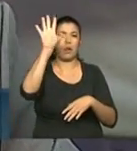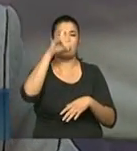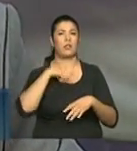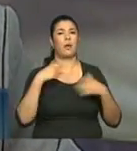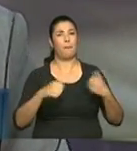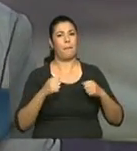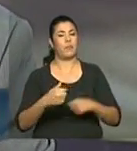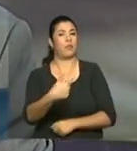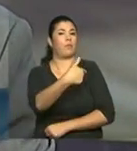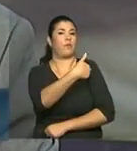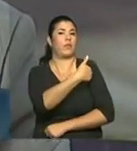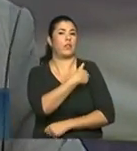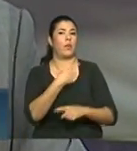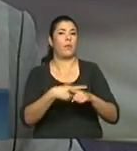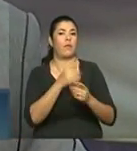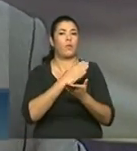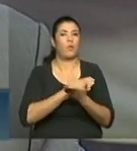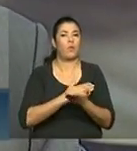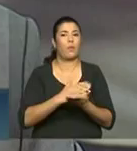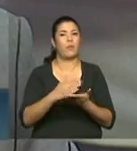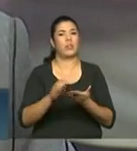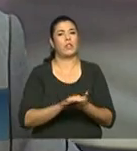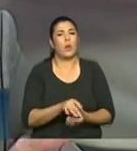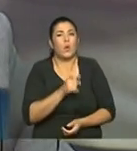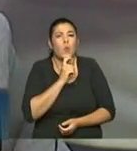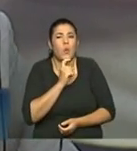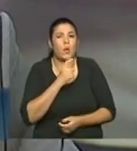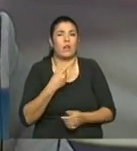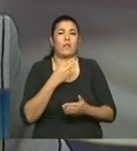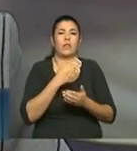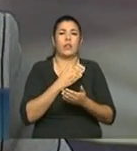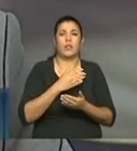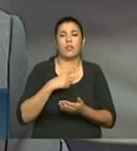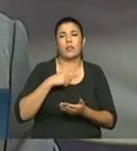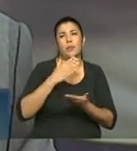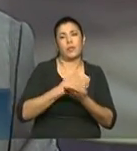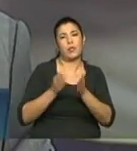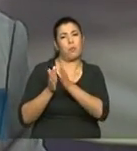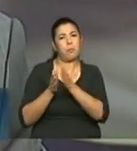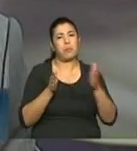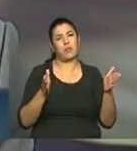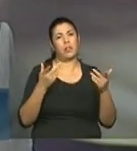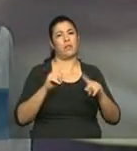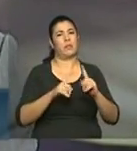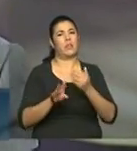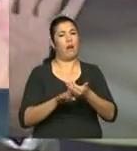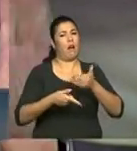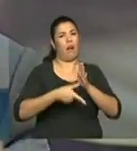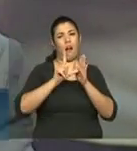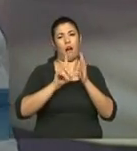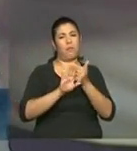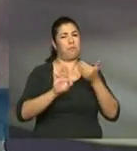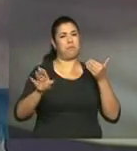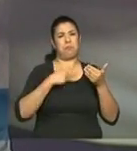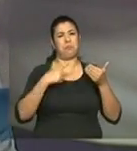fazer a vacinação, porque vai entrar o inverno, então você tem que começar a vacinação num tal período. Mas, fora isso, não se justifica.